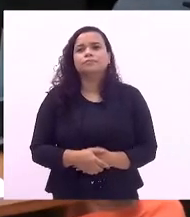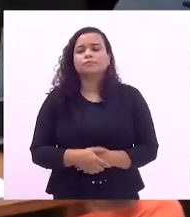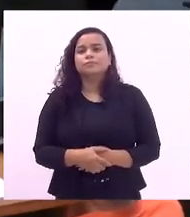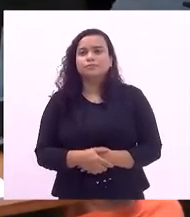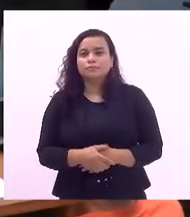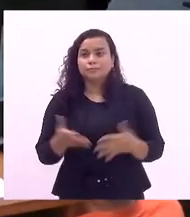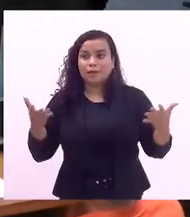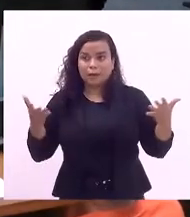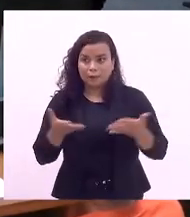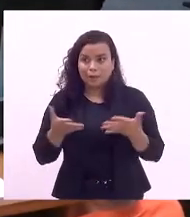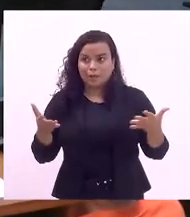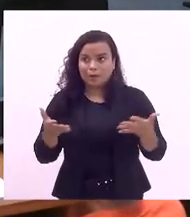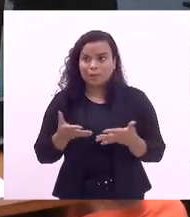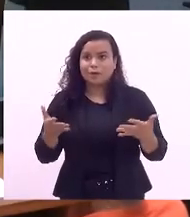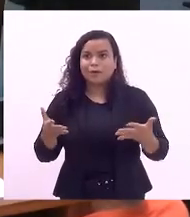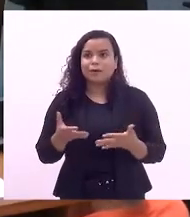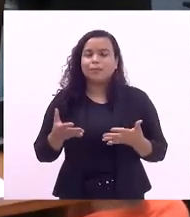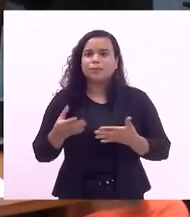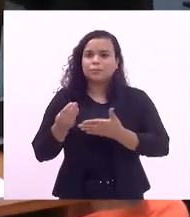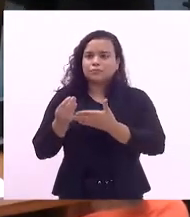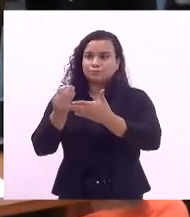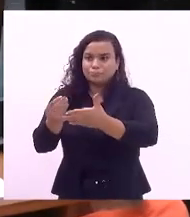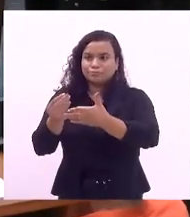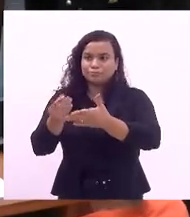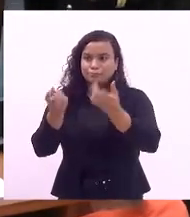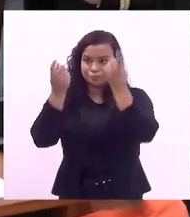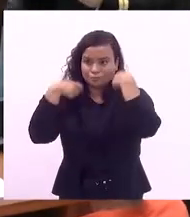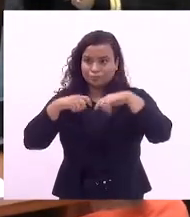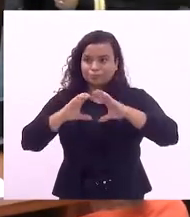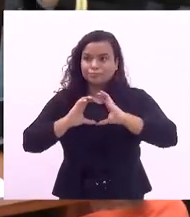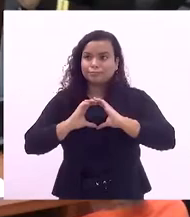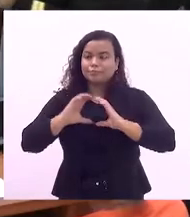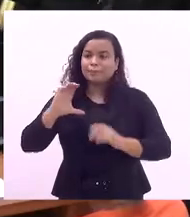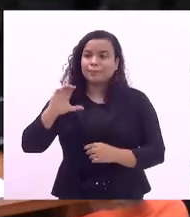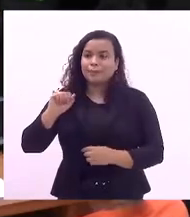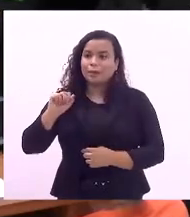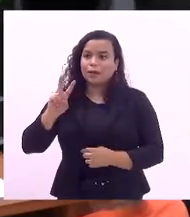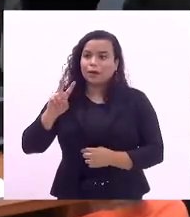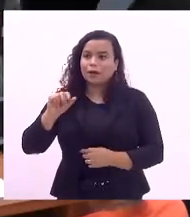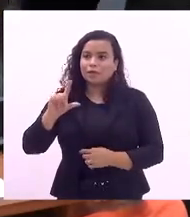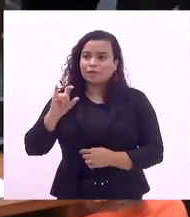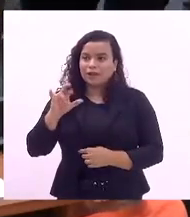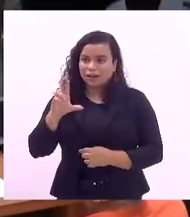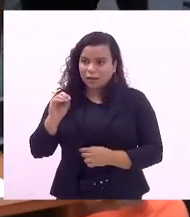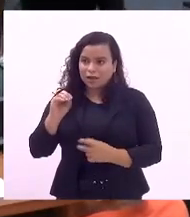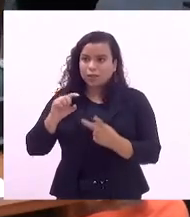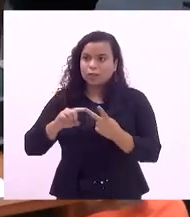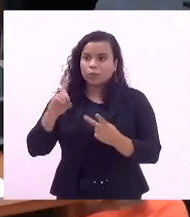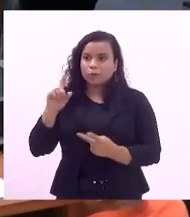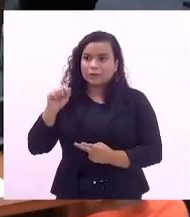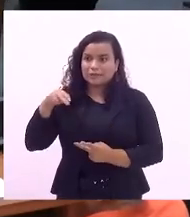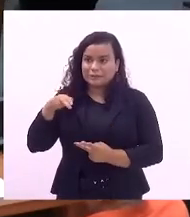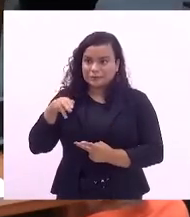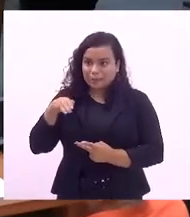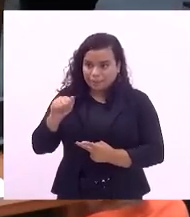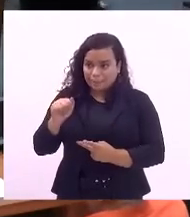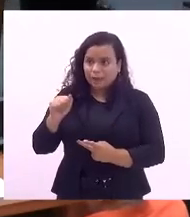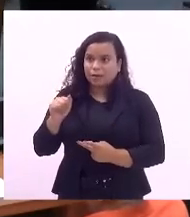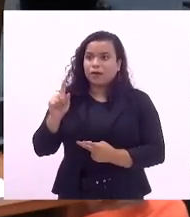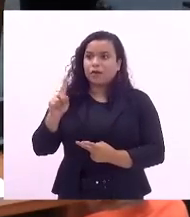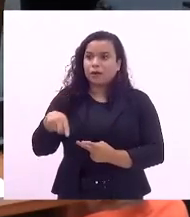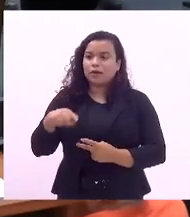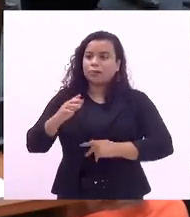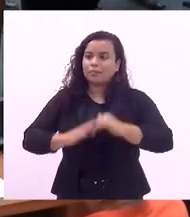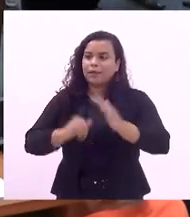nós passaremos agora para os agraciados com a medalha Cavaleiro dama a quem compete zelar pela